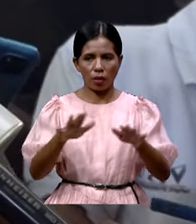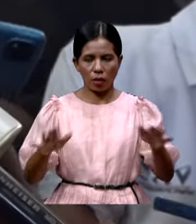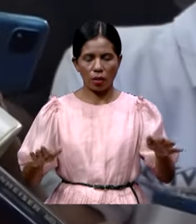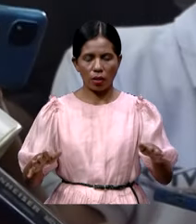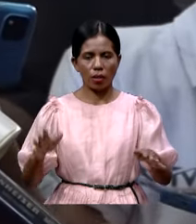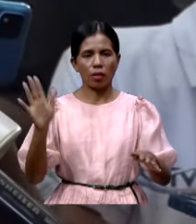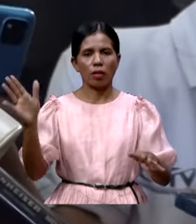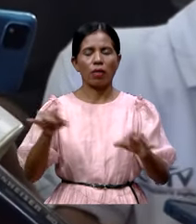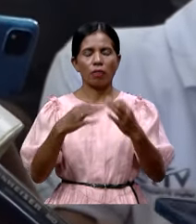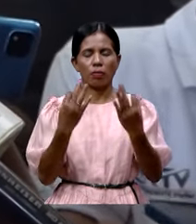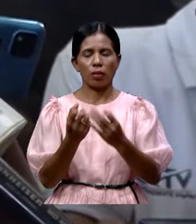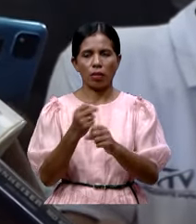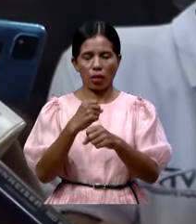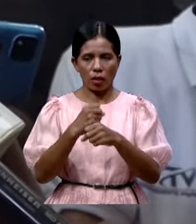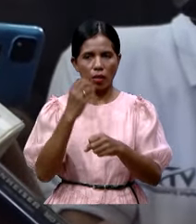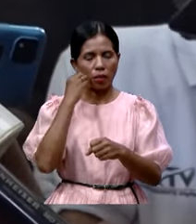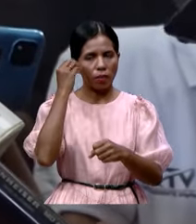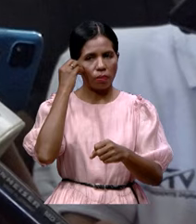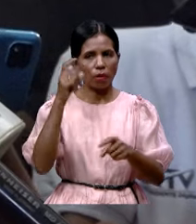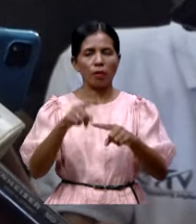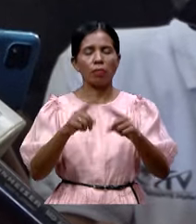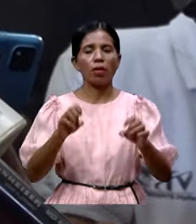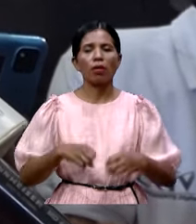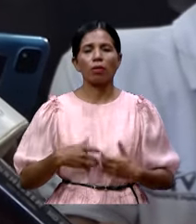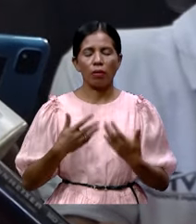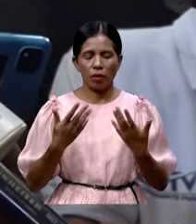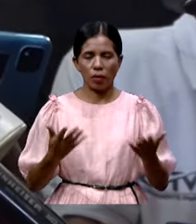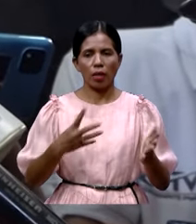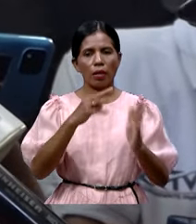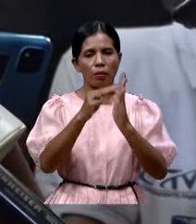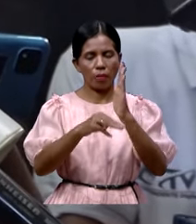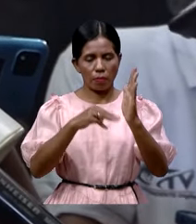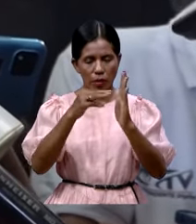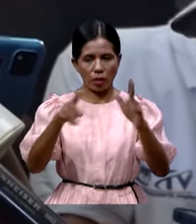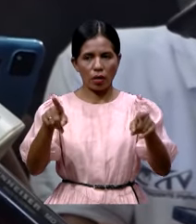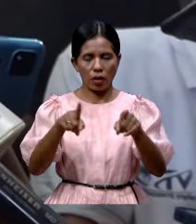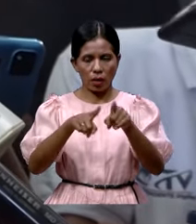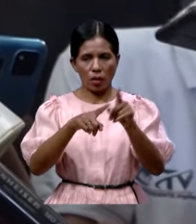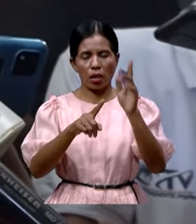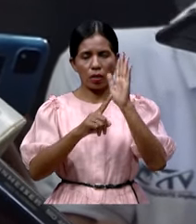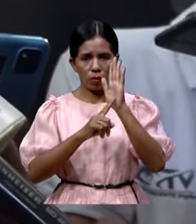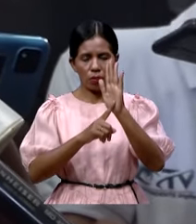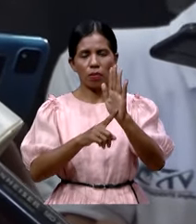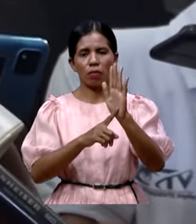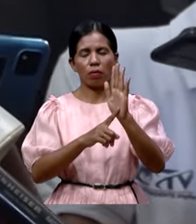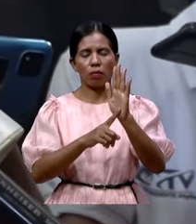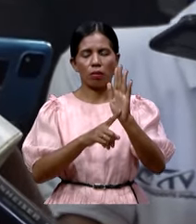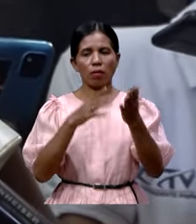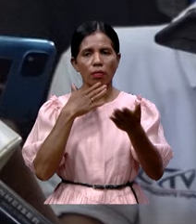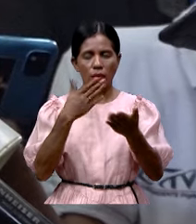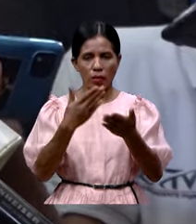domestik sira halo ihu malara mai be oinsa media anesan promotor ba